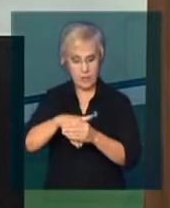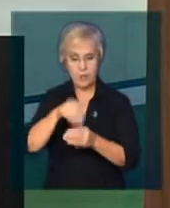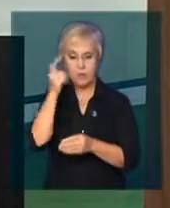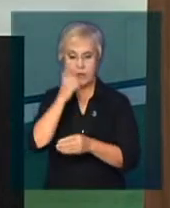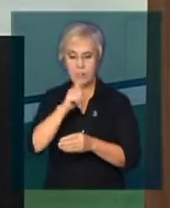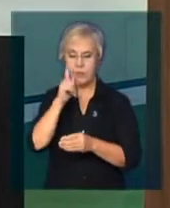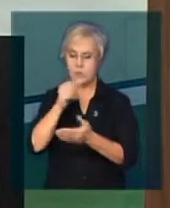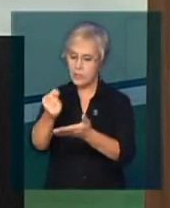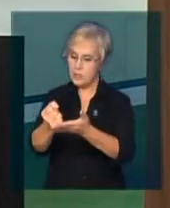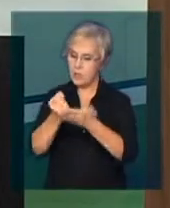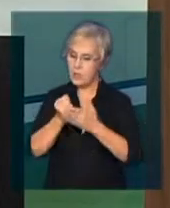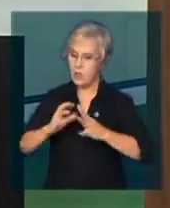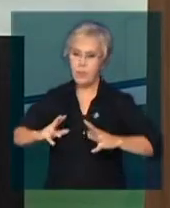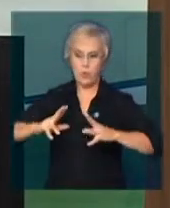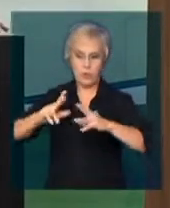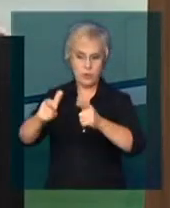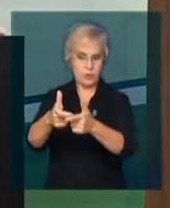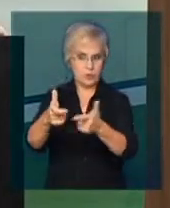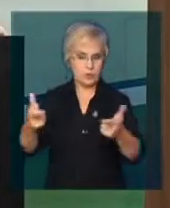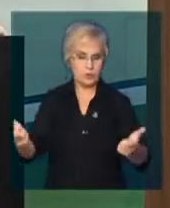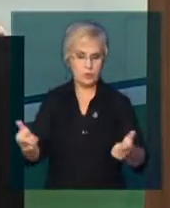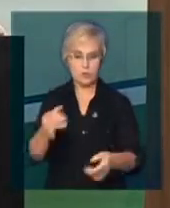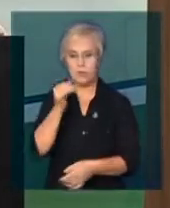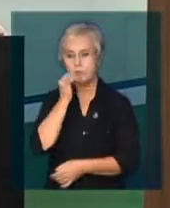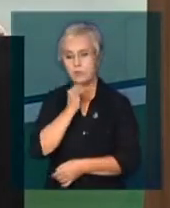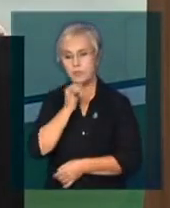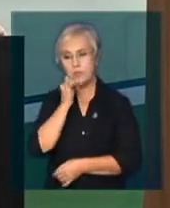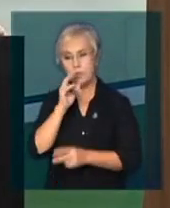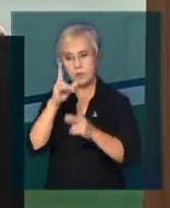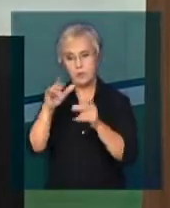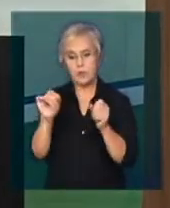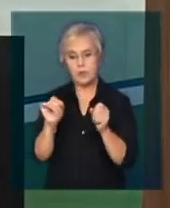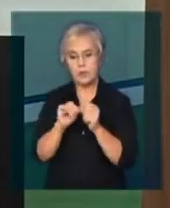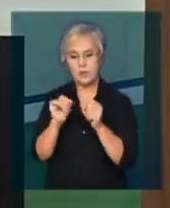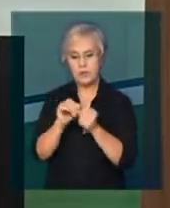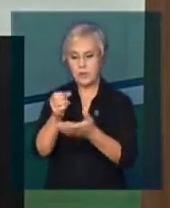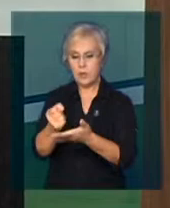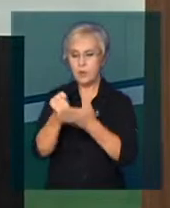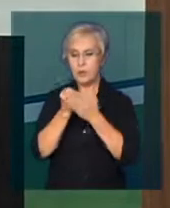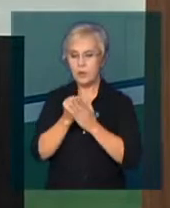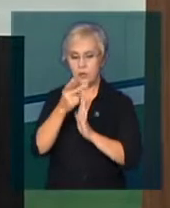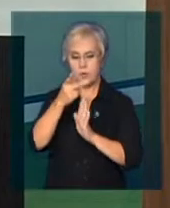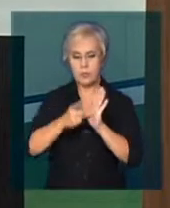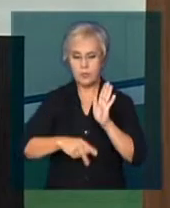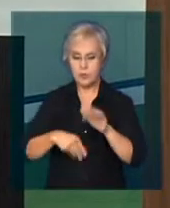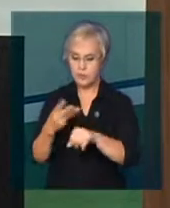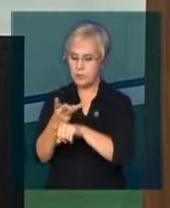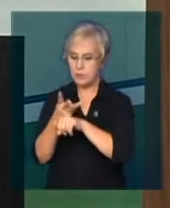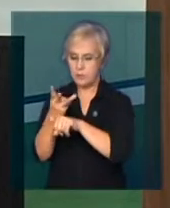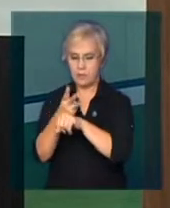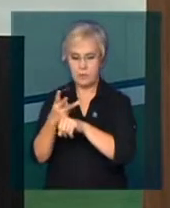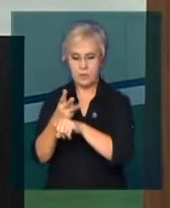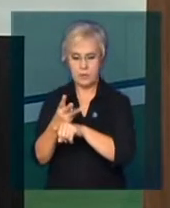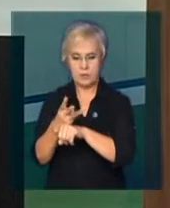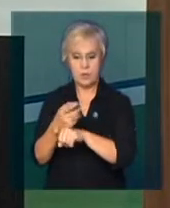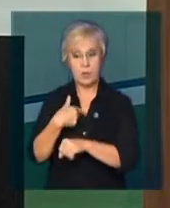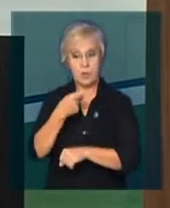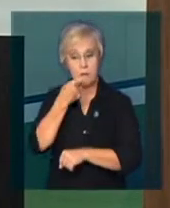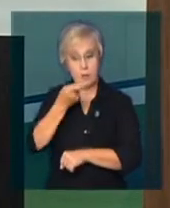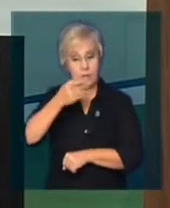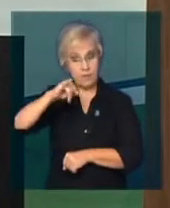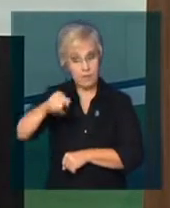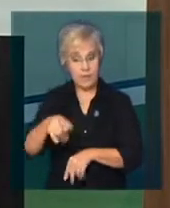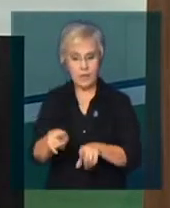consiga ter o apoio maciço, como, por exemplo, nós pusemos o apoio ao projeto da terceirização. E eu quero aproveitar e falar